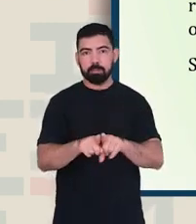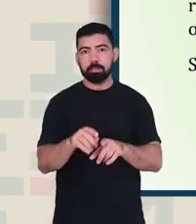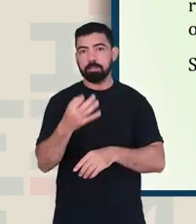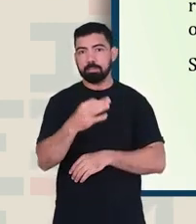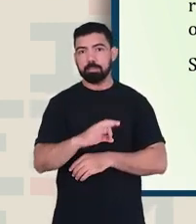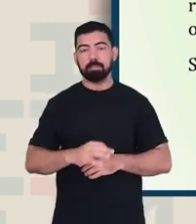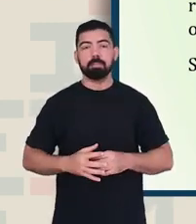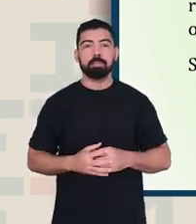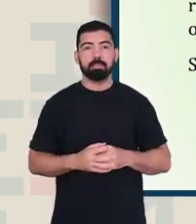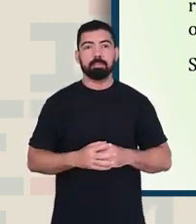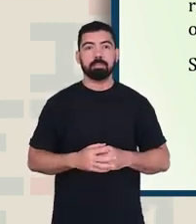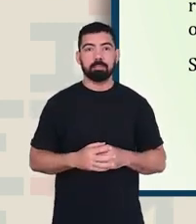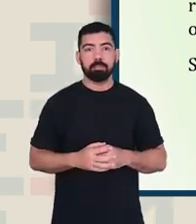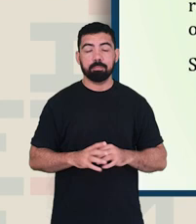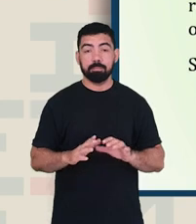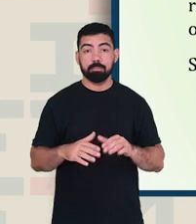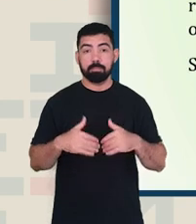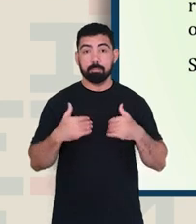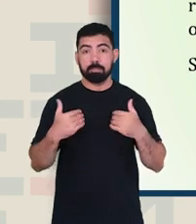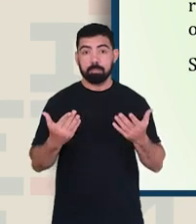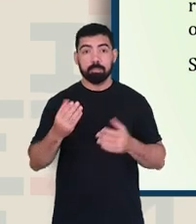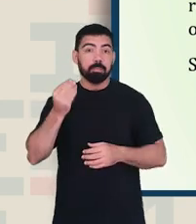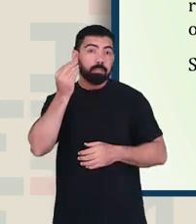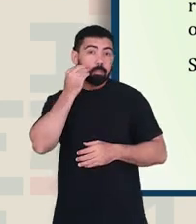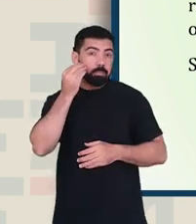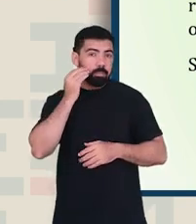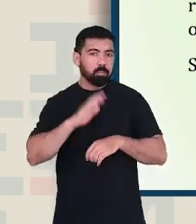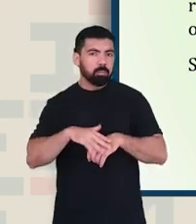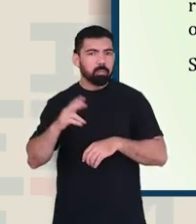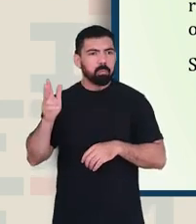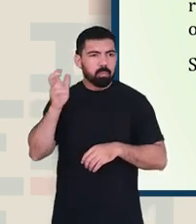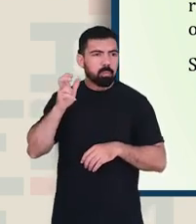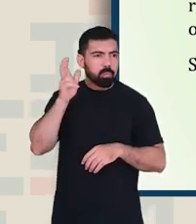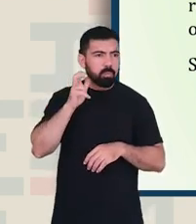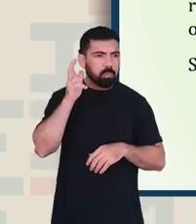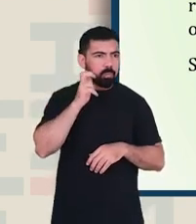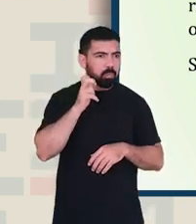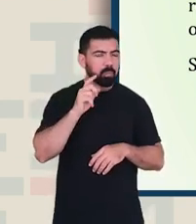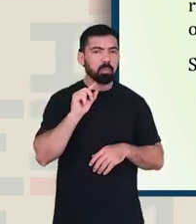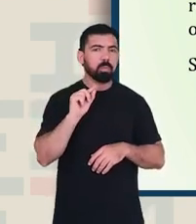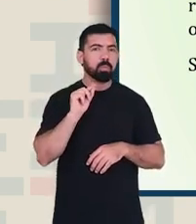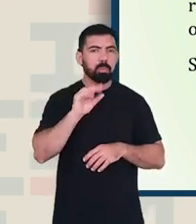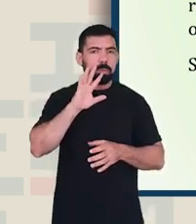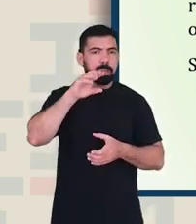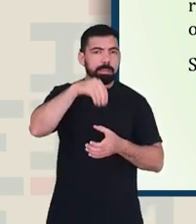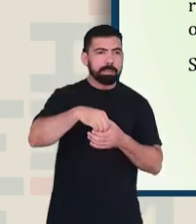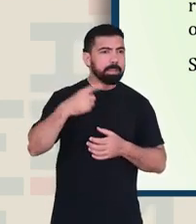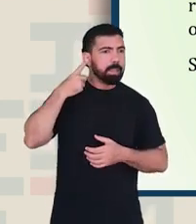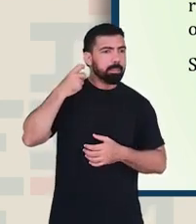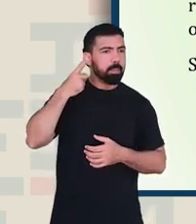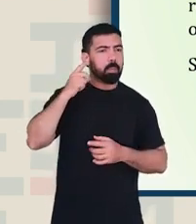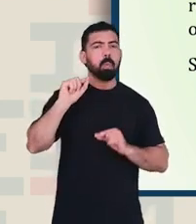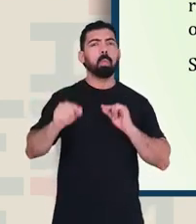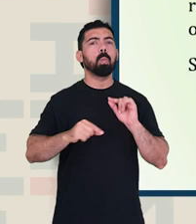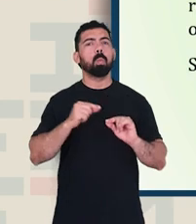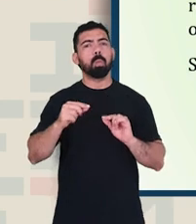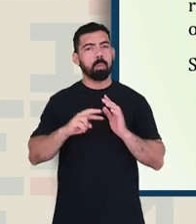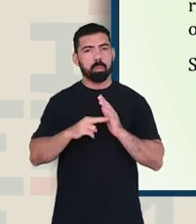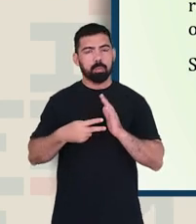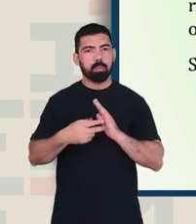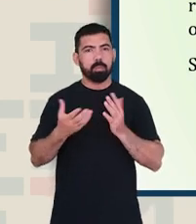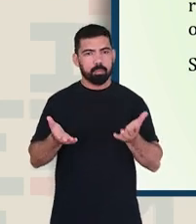e então tentando escutar o que há nesse som, o que é esse